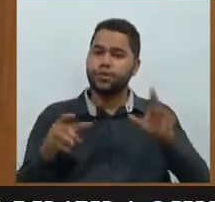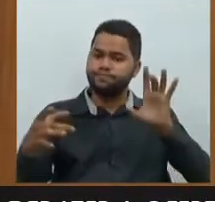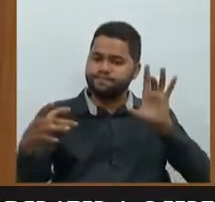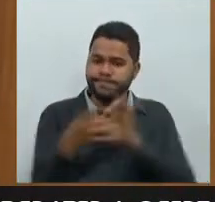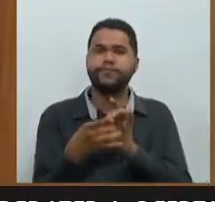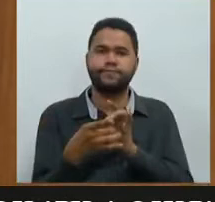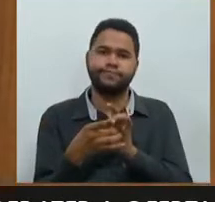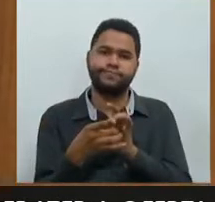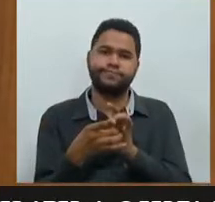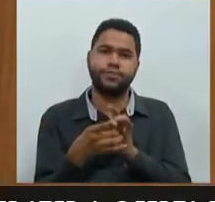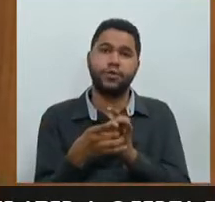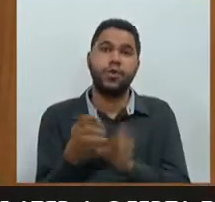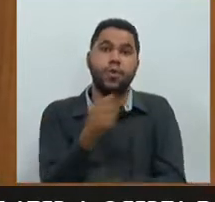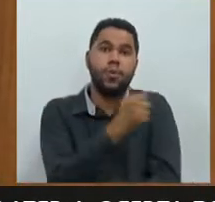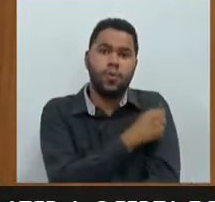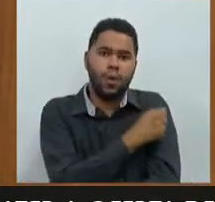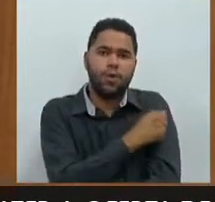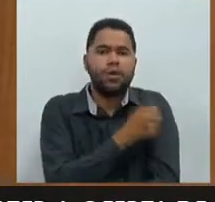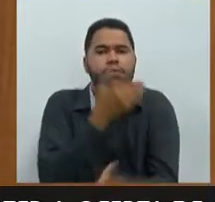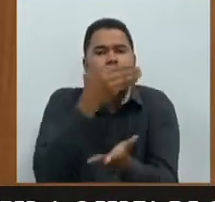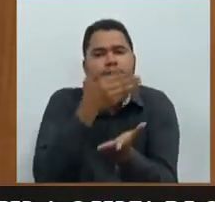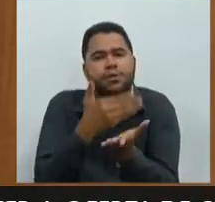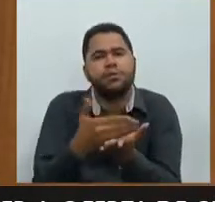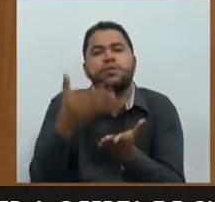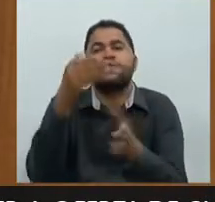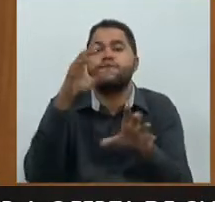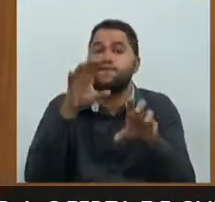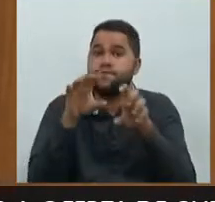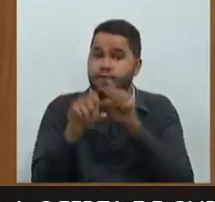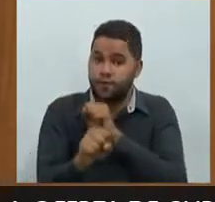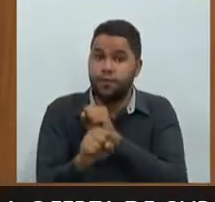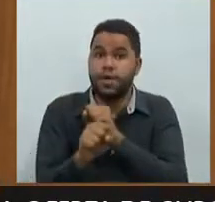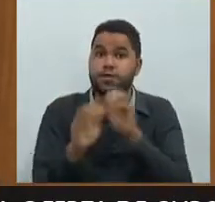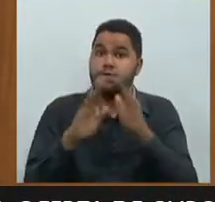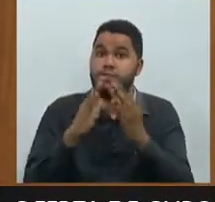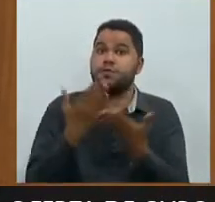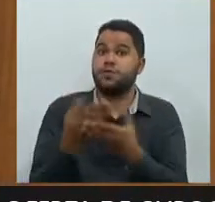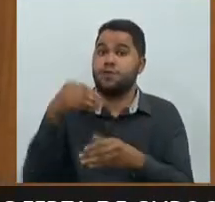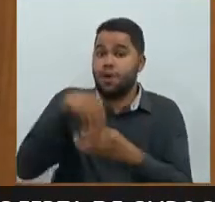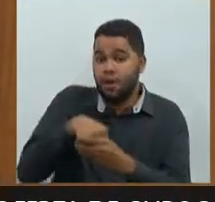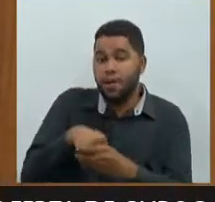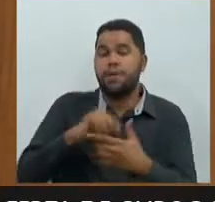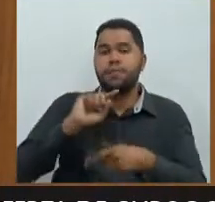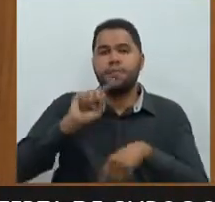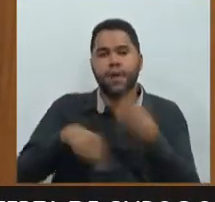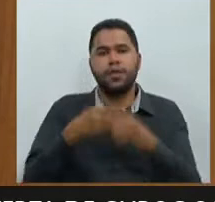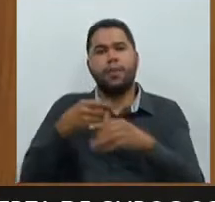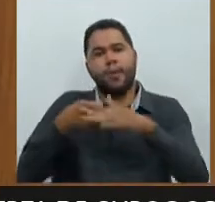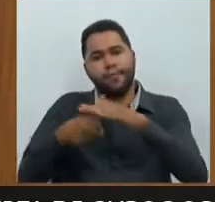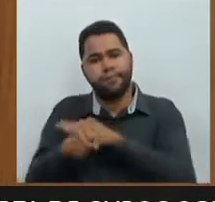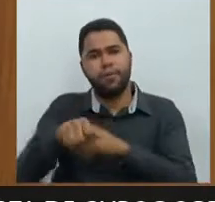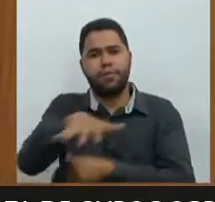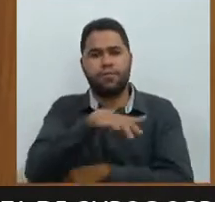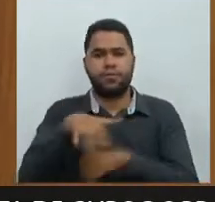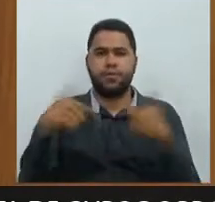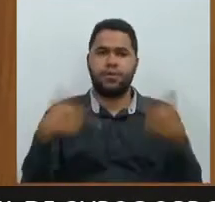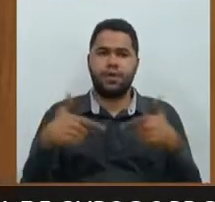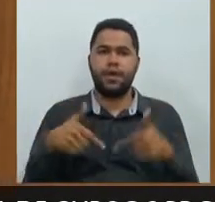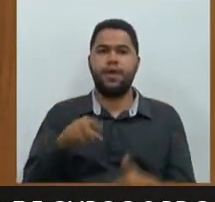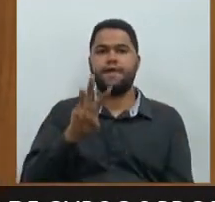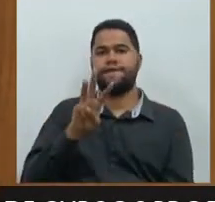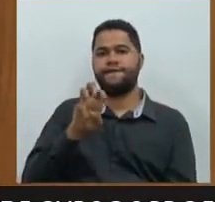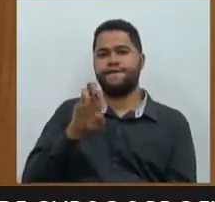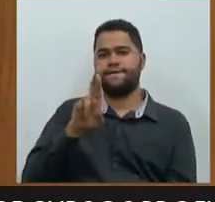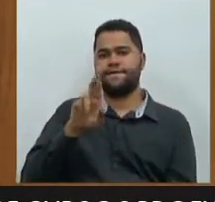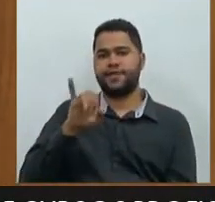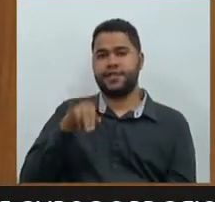ali, né? O aluno, ele inicia-se a sua formação na escola para depois partir para o mercado de trabalho. Veridiane é a diretora